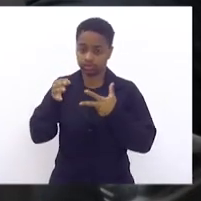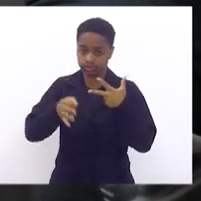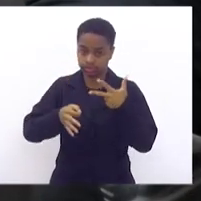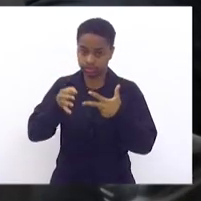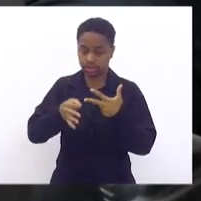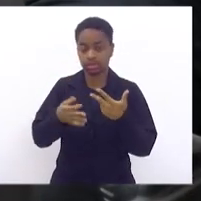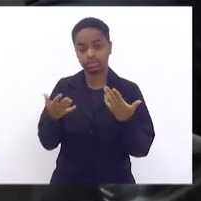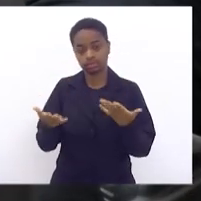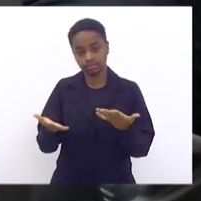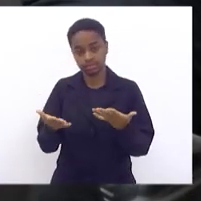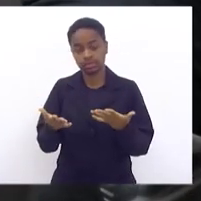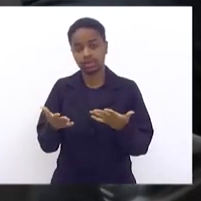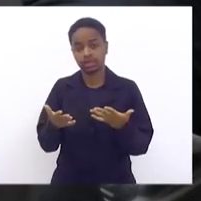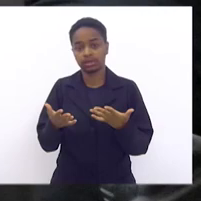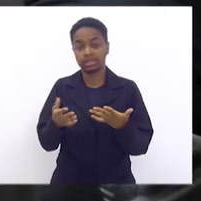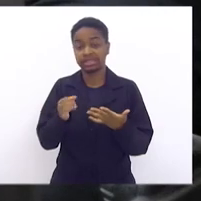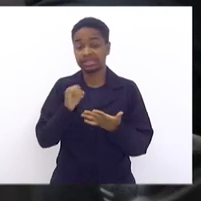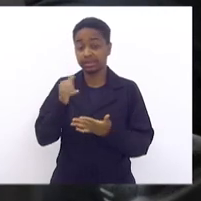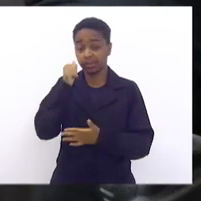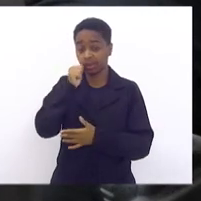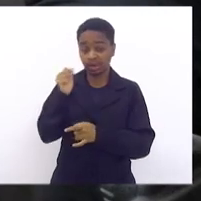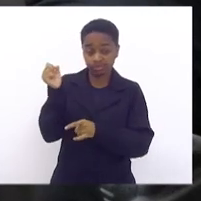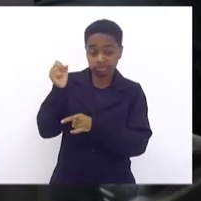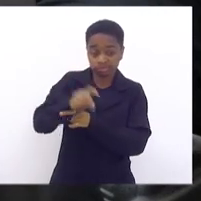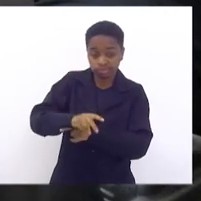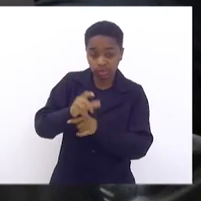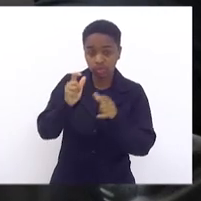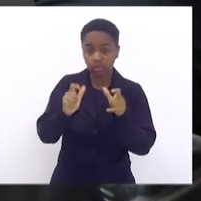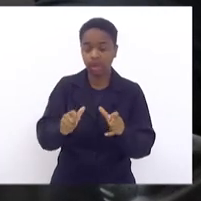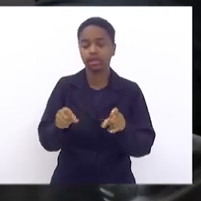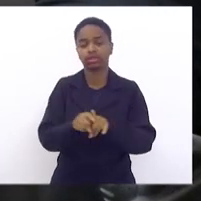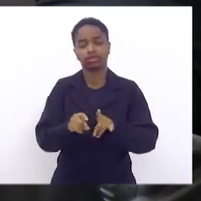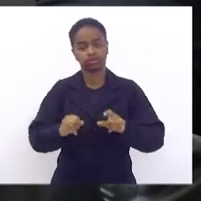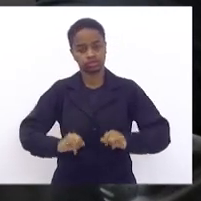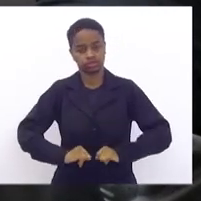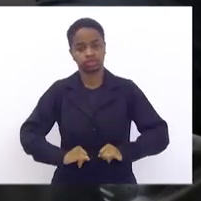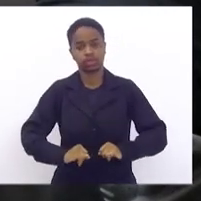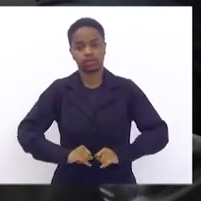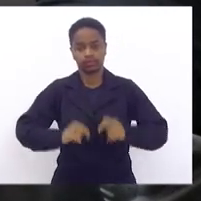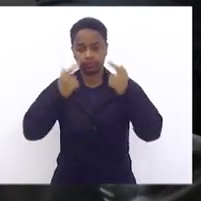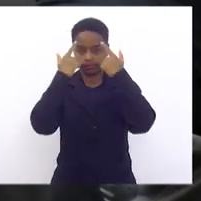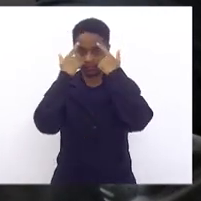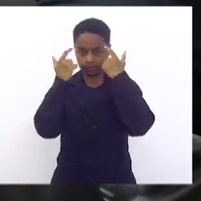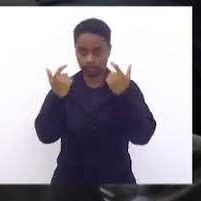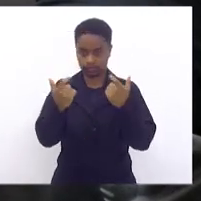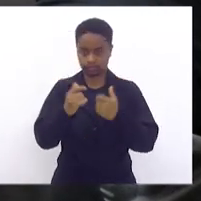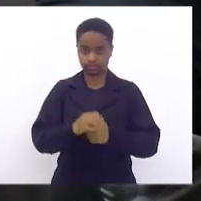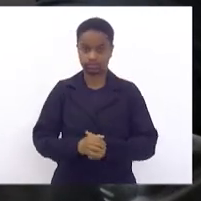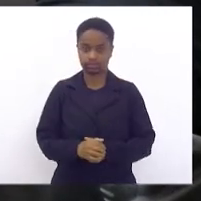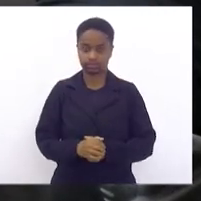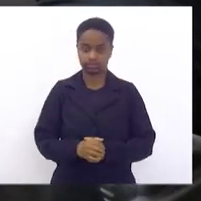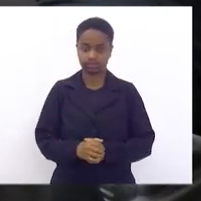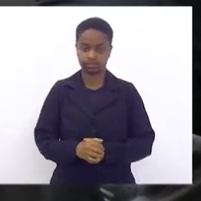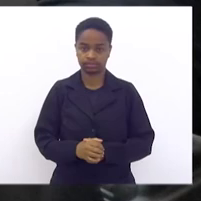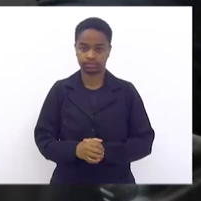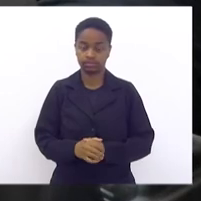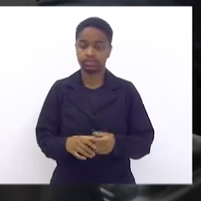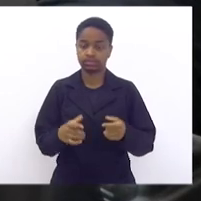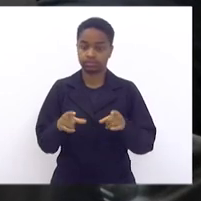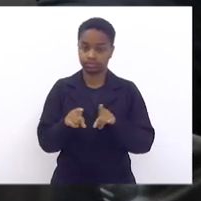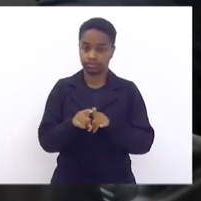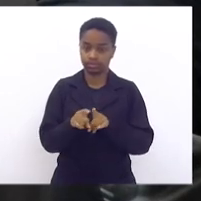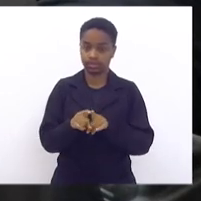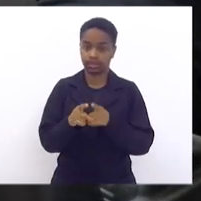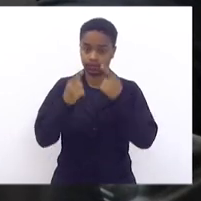judiciário, ou seja, quando as mulheres alçam esse cargo, elas sofrem também a violência e também a violência